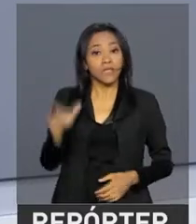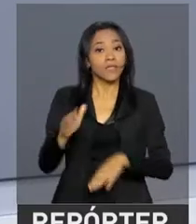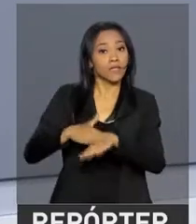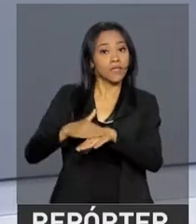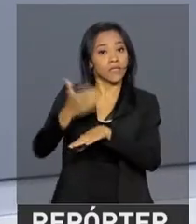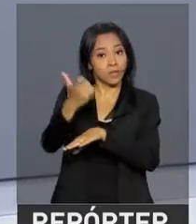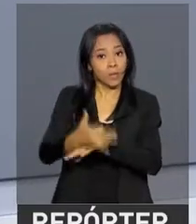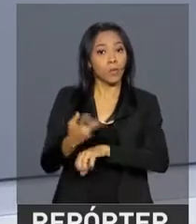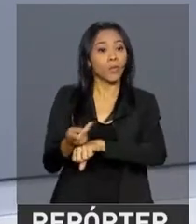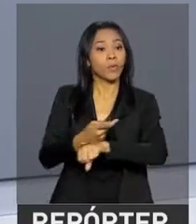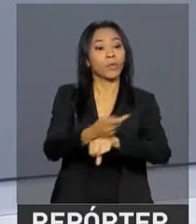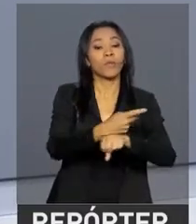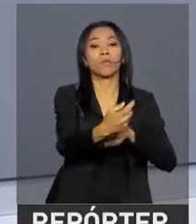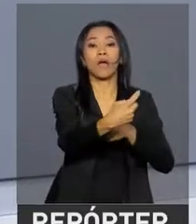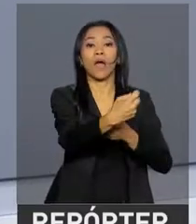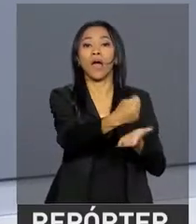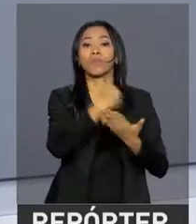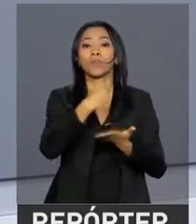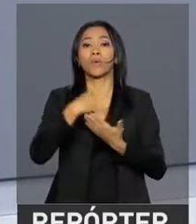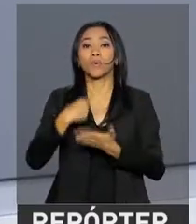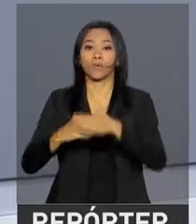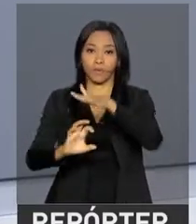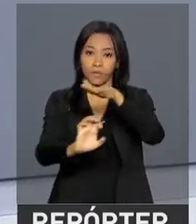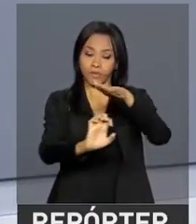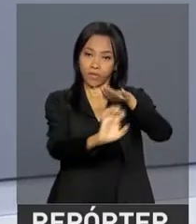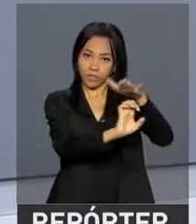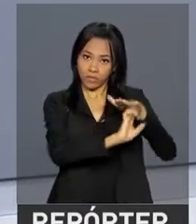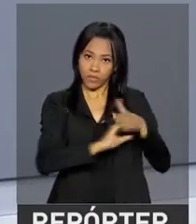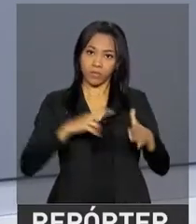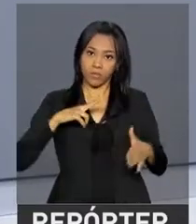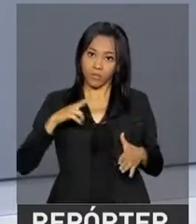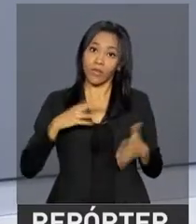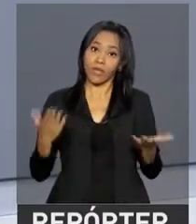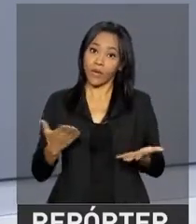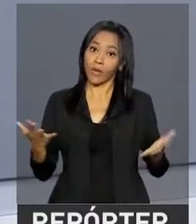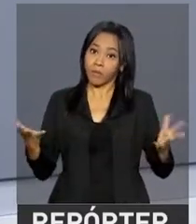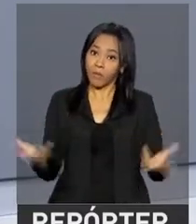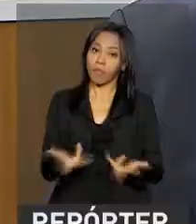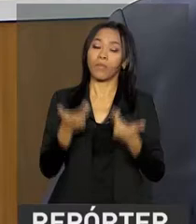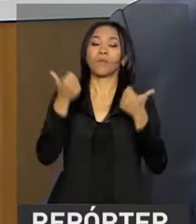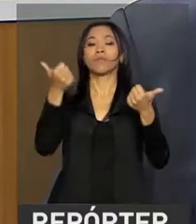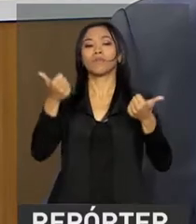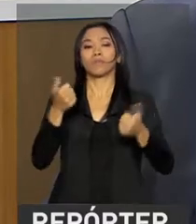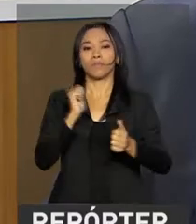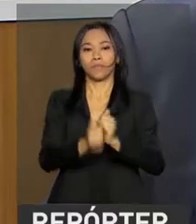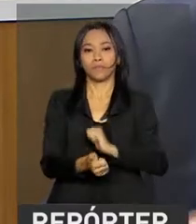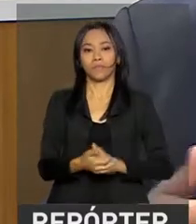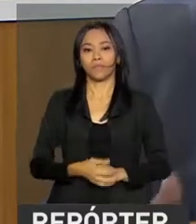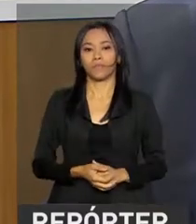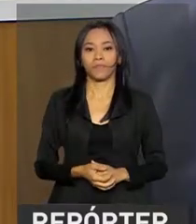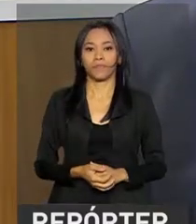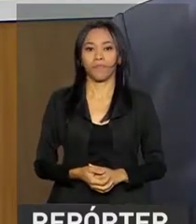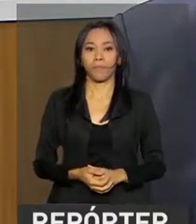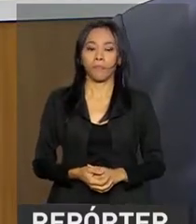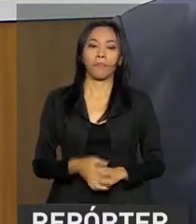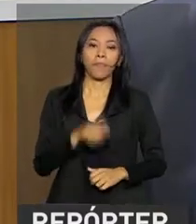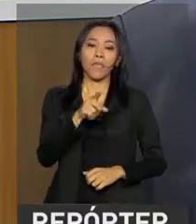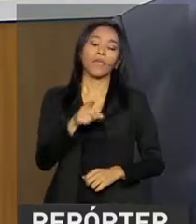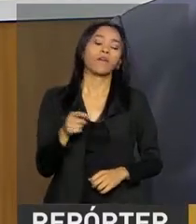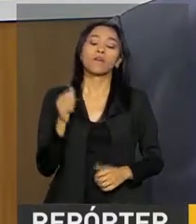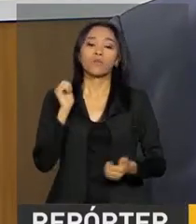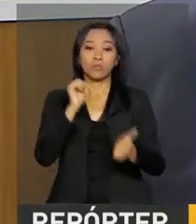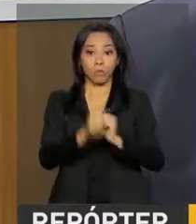privadas o governo prioriza agora a melhoria da gestão esportiva esporte de alto rendimento